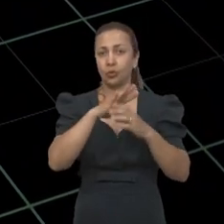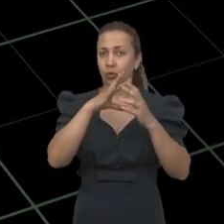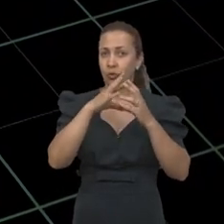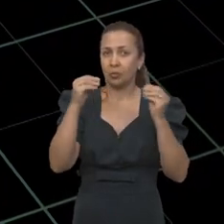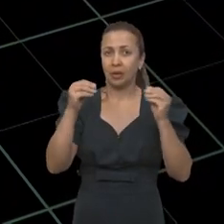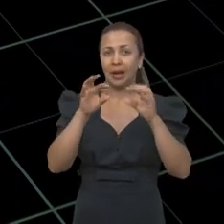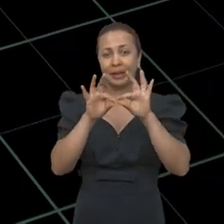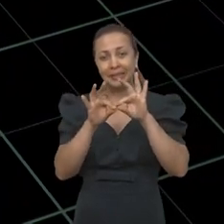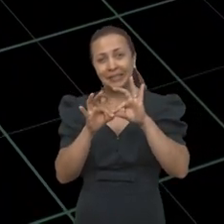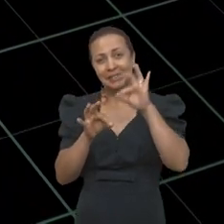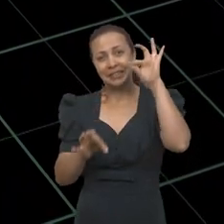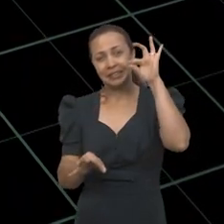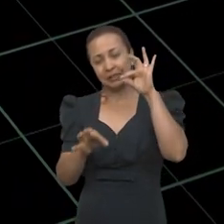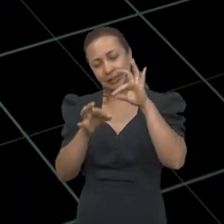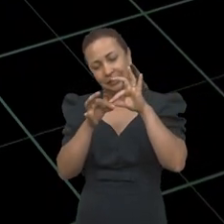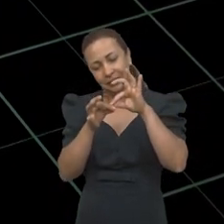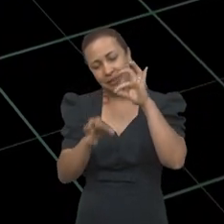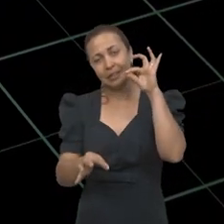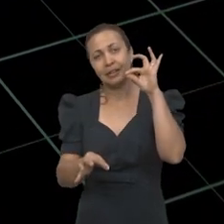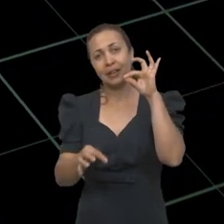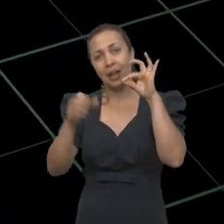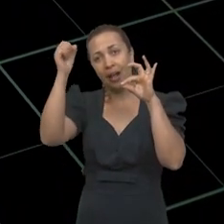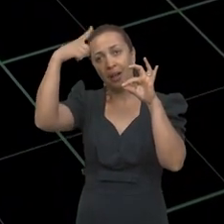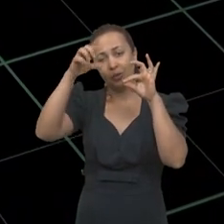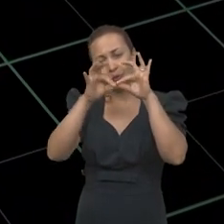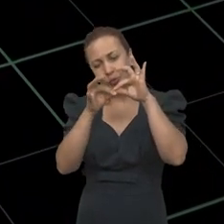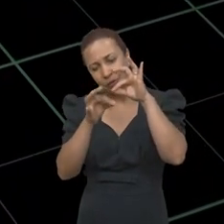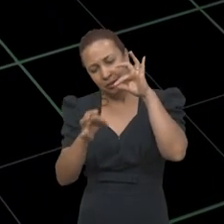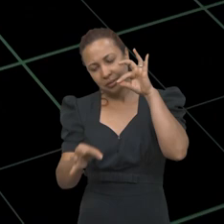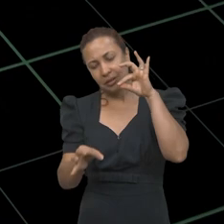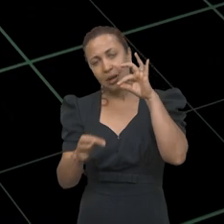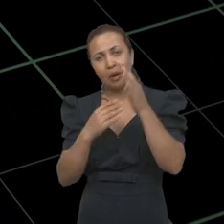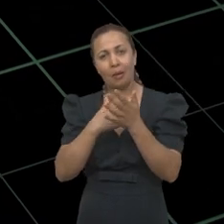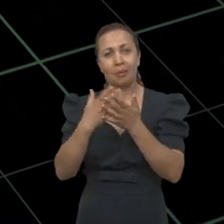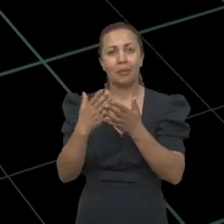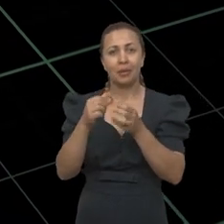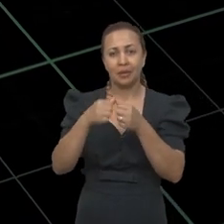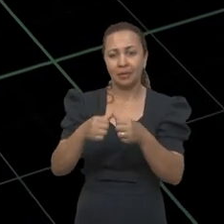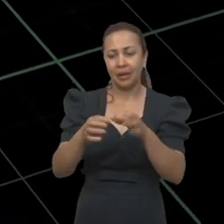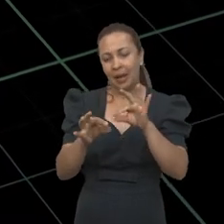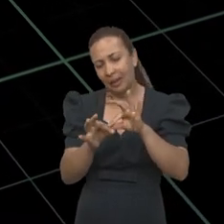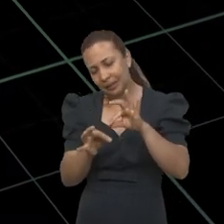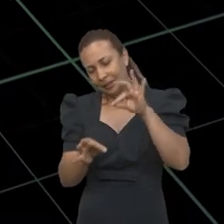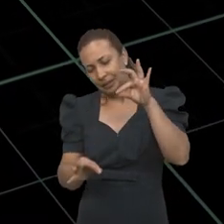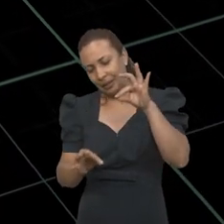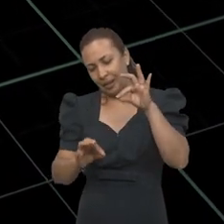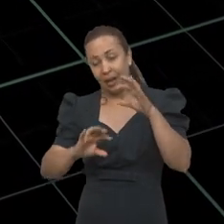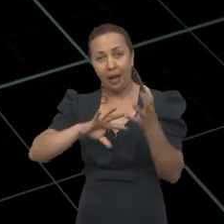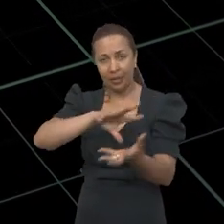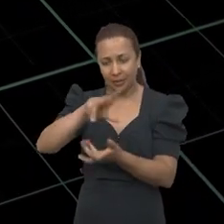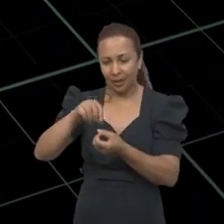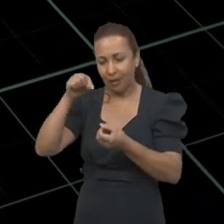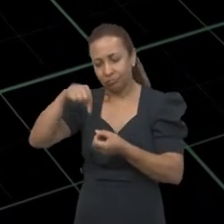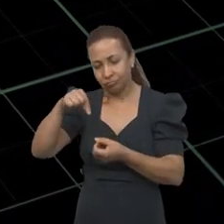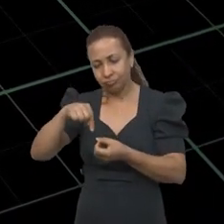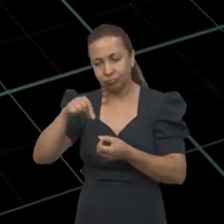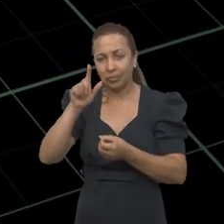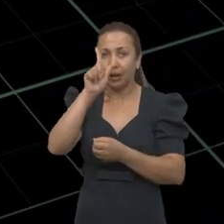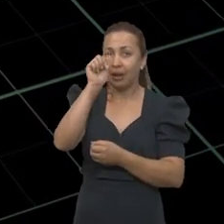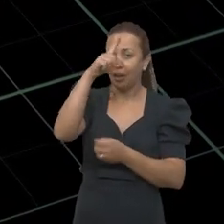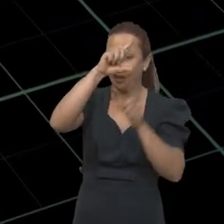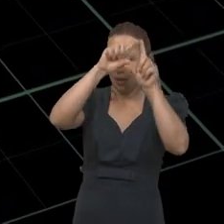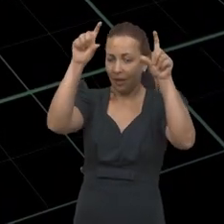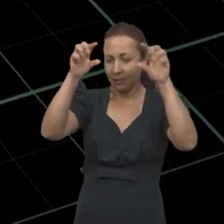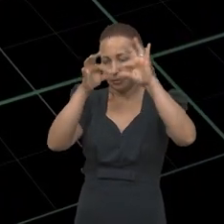poderia chamar de uma esticamento a luz passa a esse o comprimento de onda